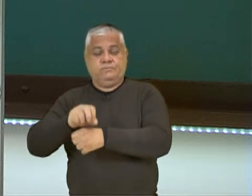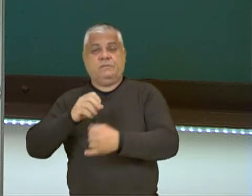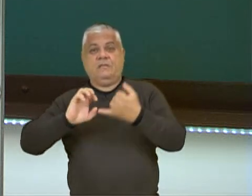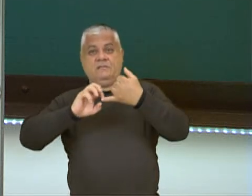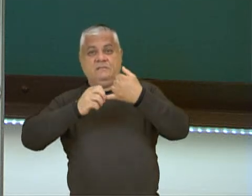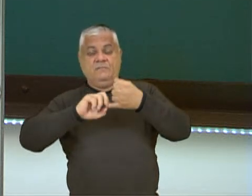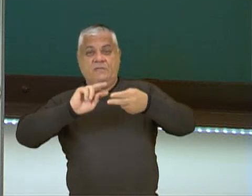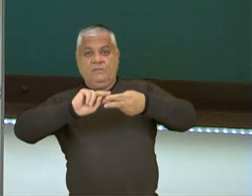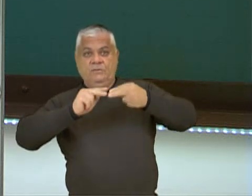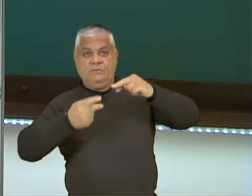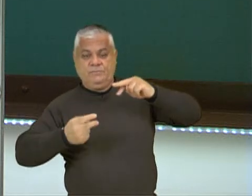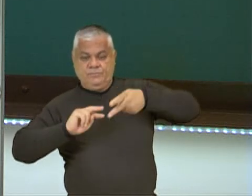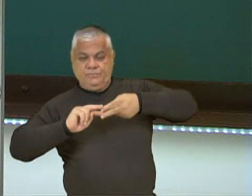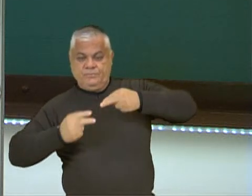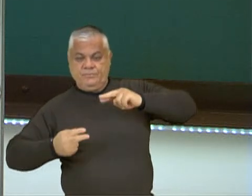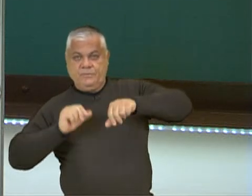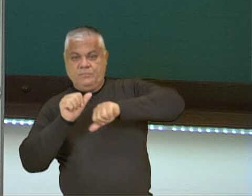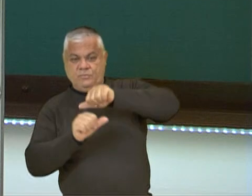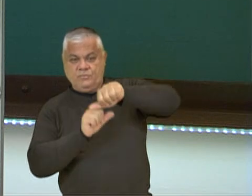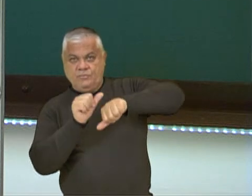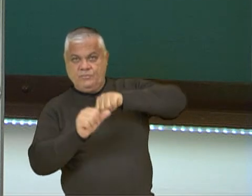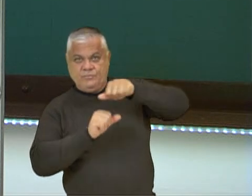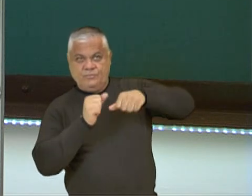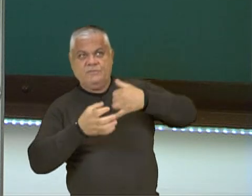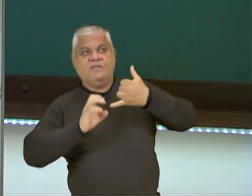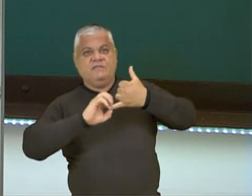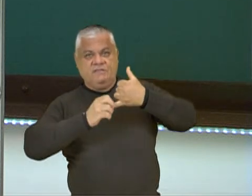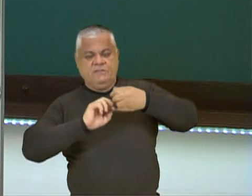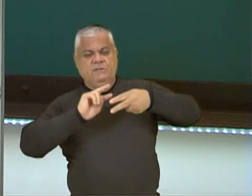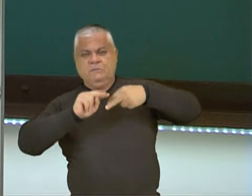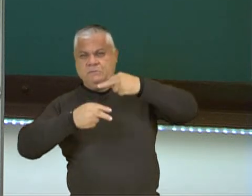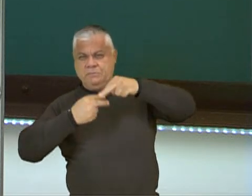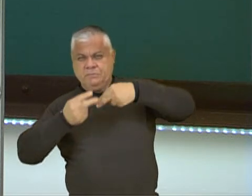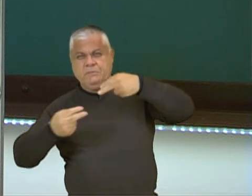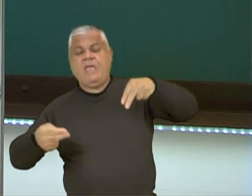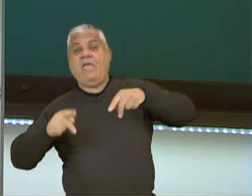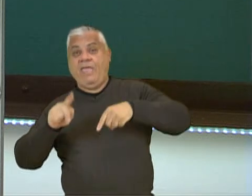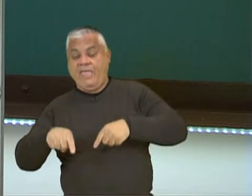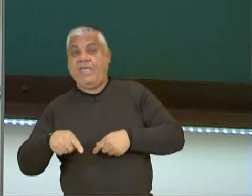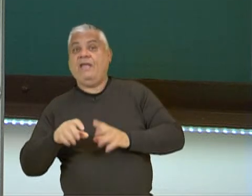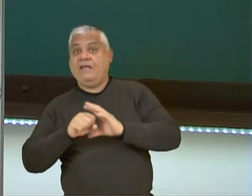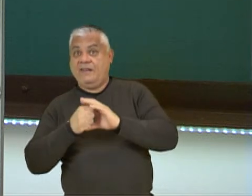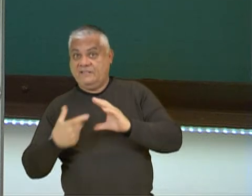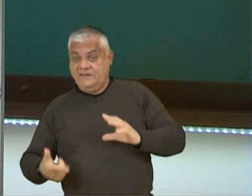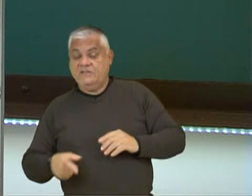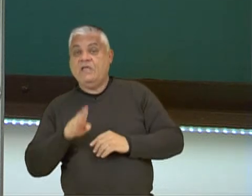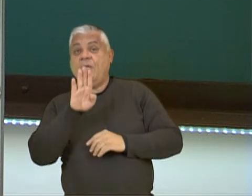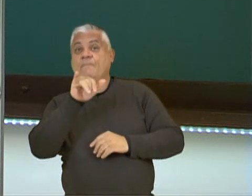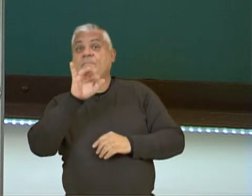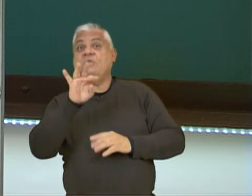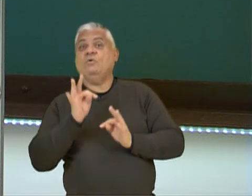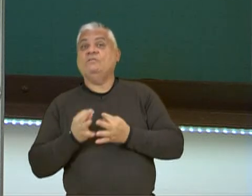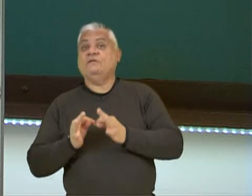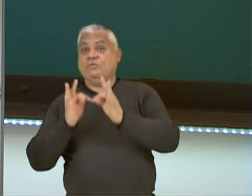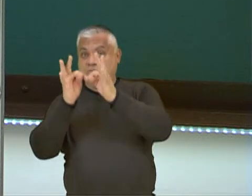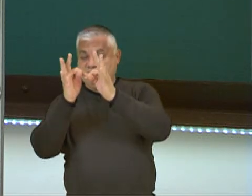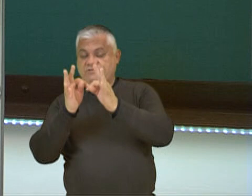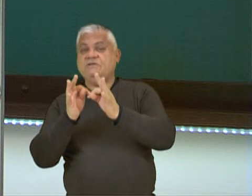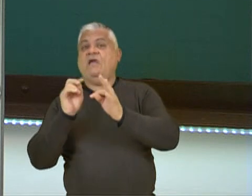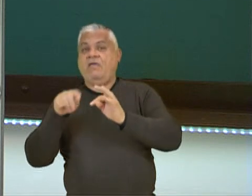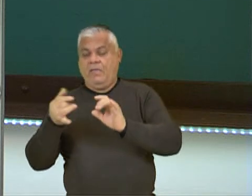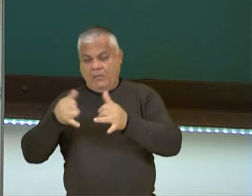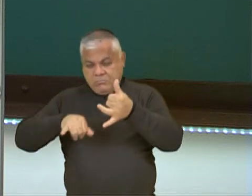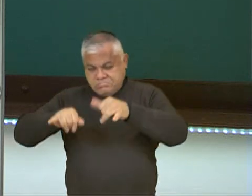que são toda essa transformação genética, essas características ali da biotecnologia, ou seja,